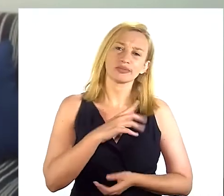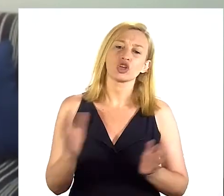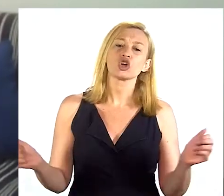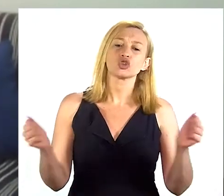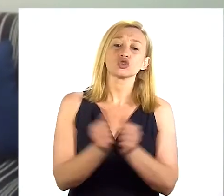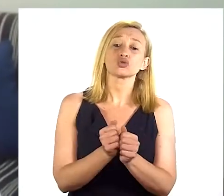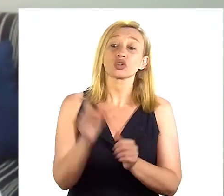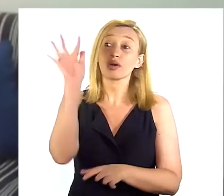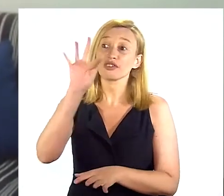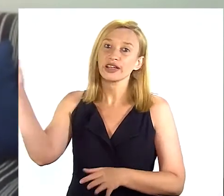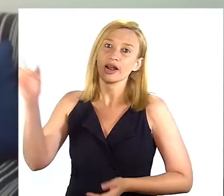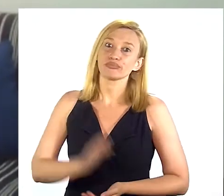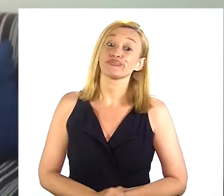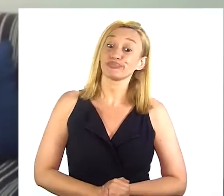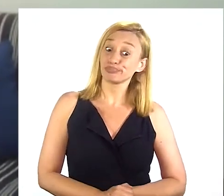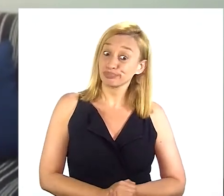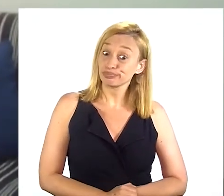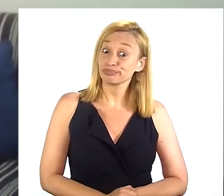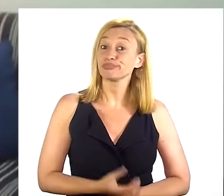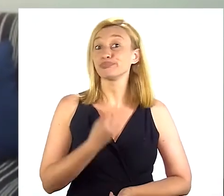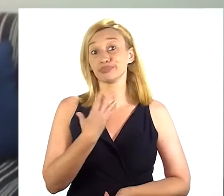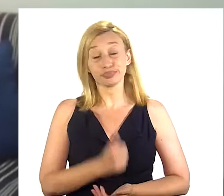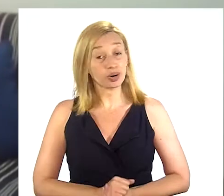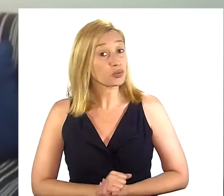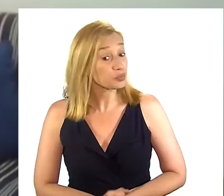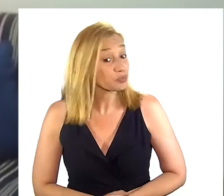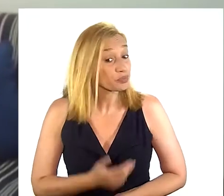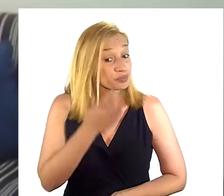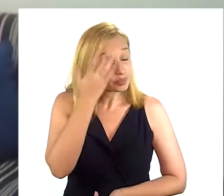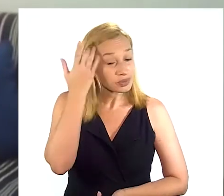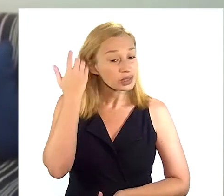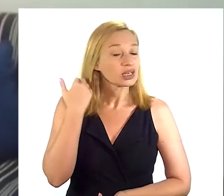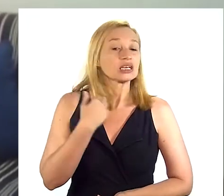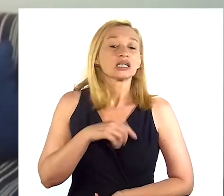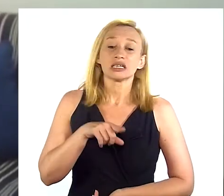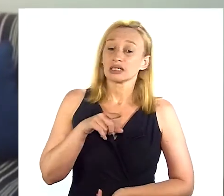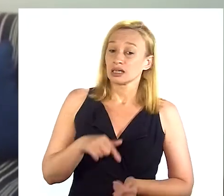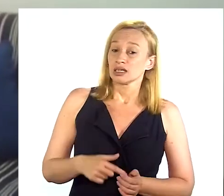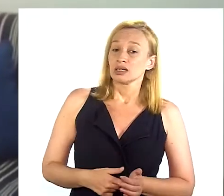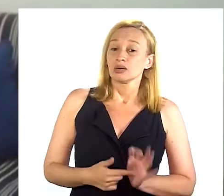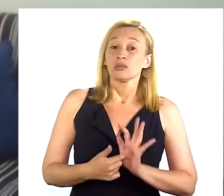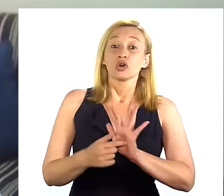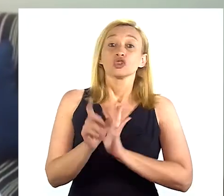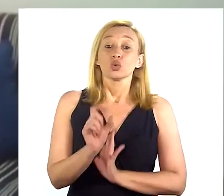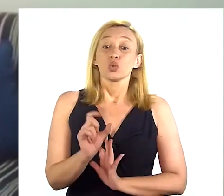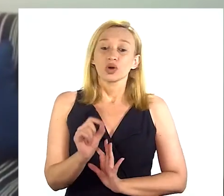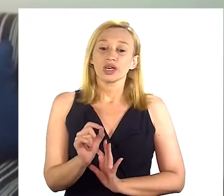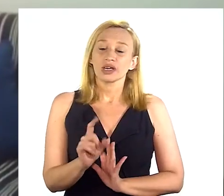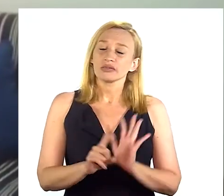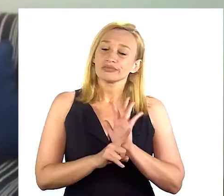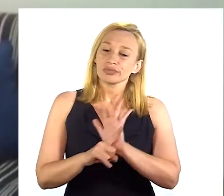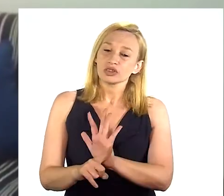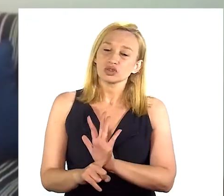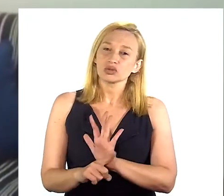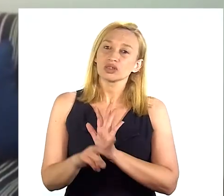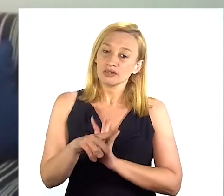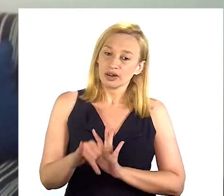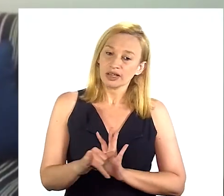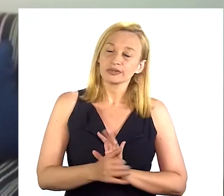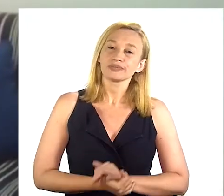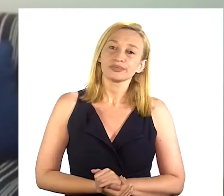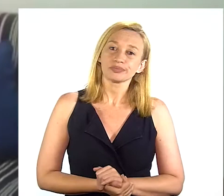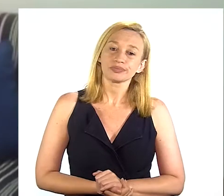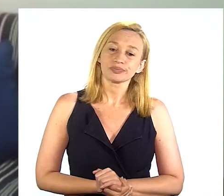rodovias tem, né? Junta com as federais. Bom, e isso começa a dar